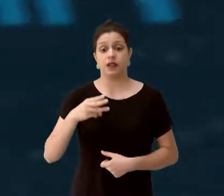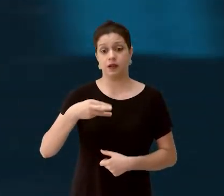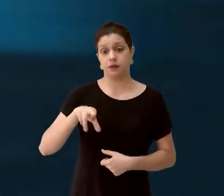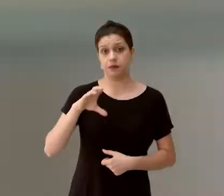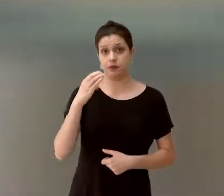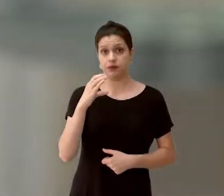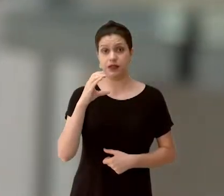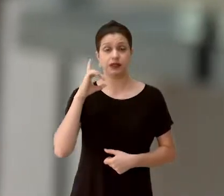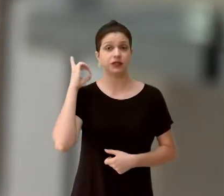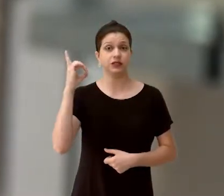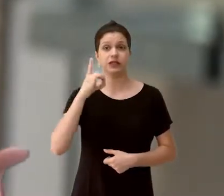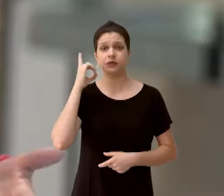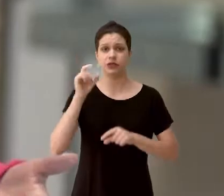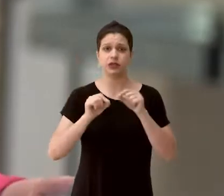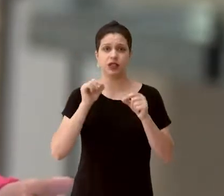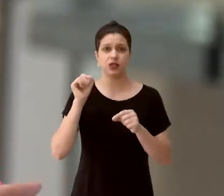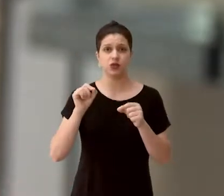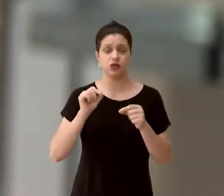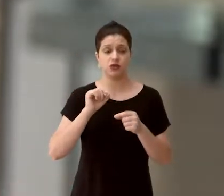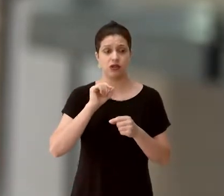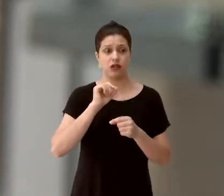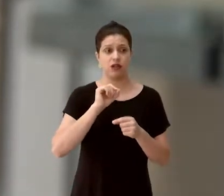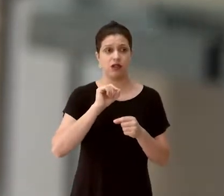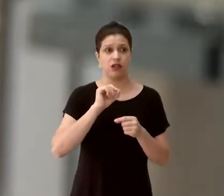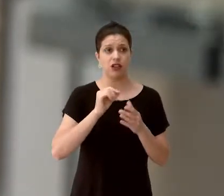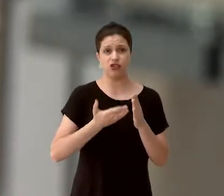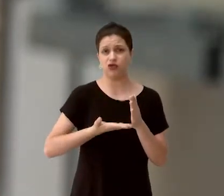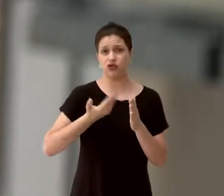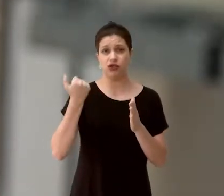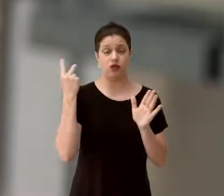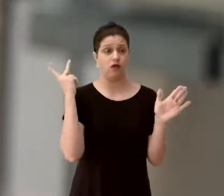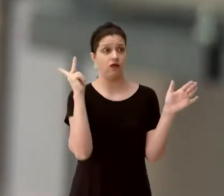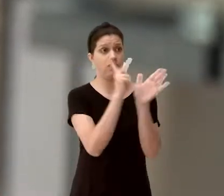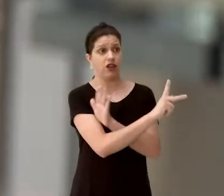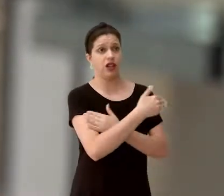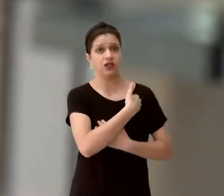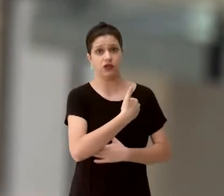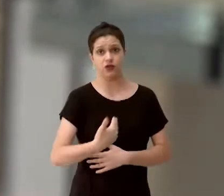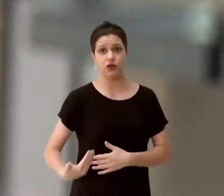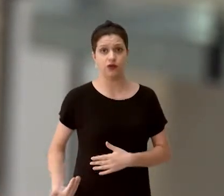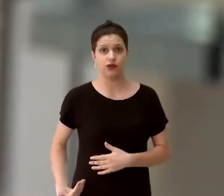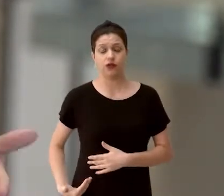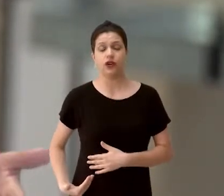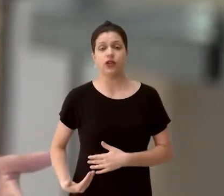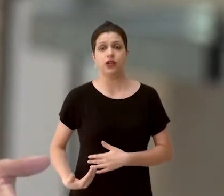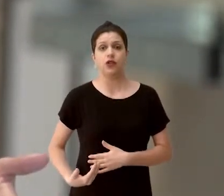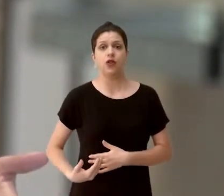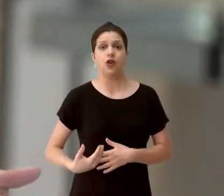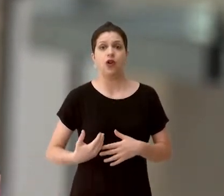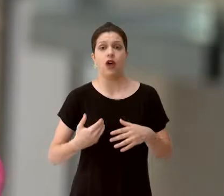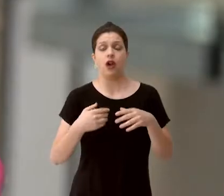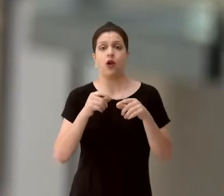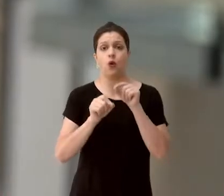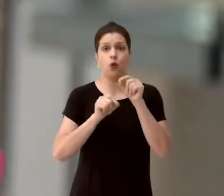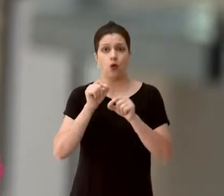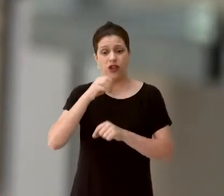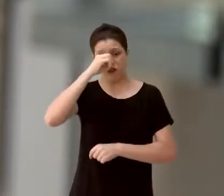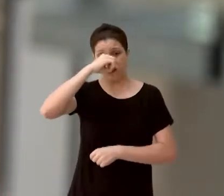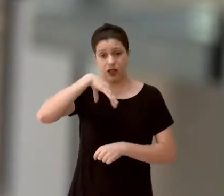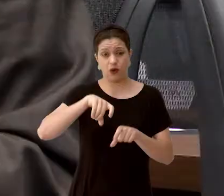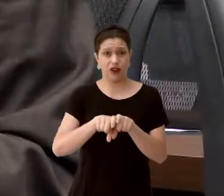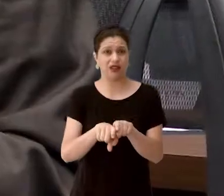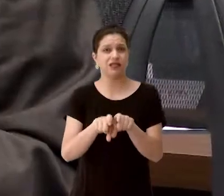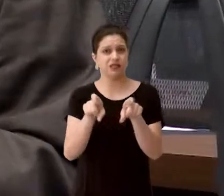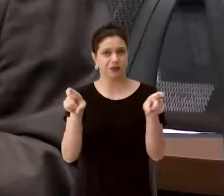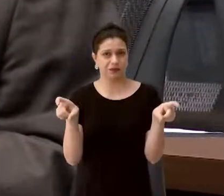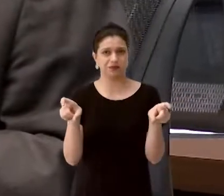público. Ainda em março, deputados derrubaram o veto do governo à campanha contra a violência